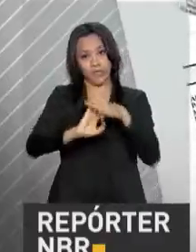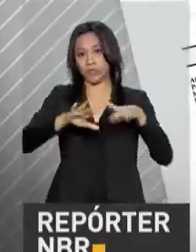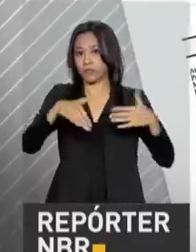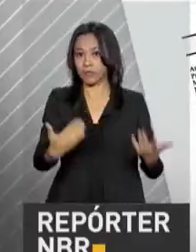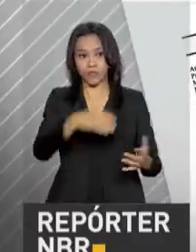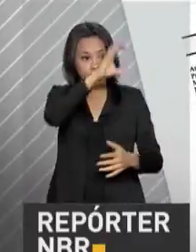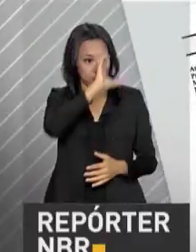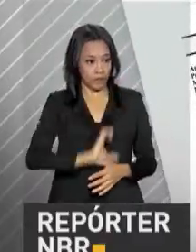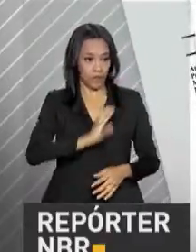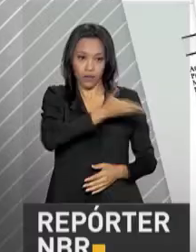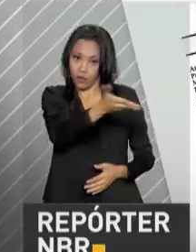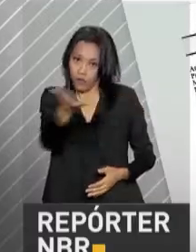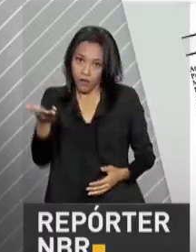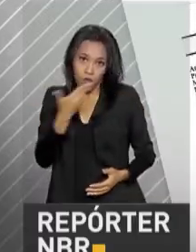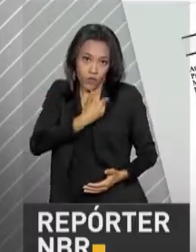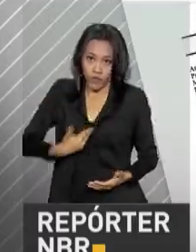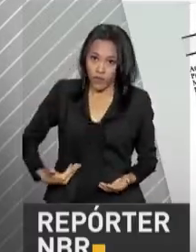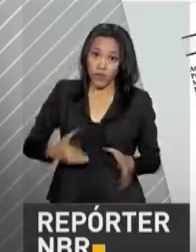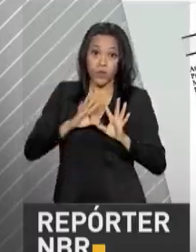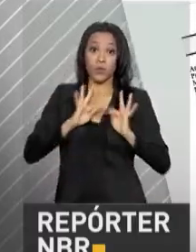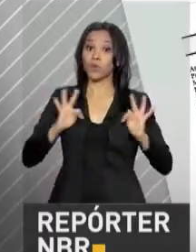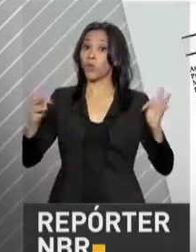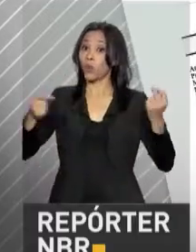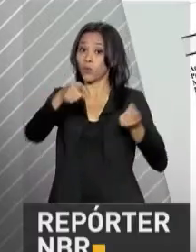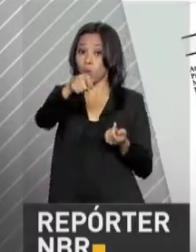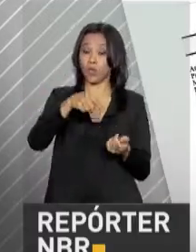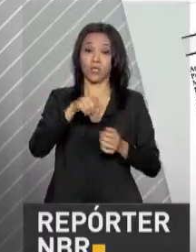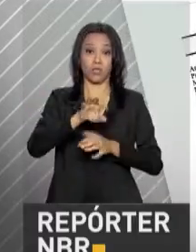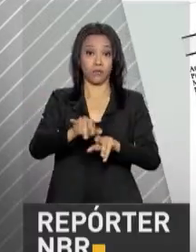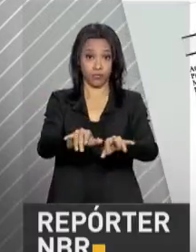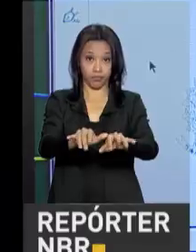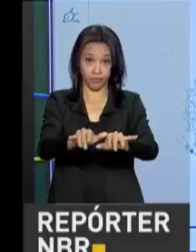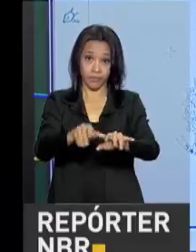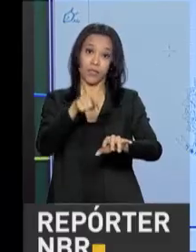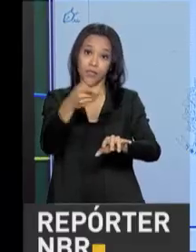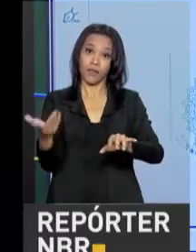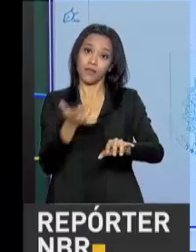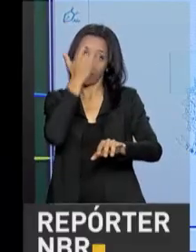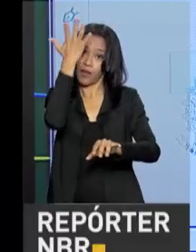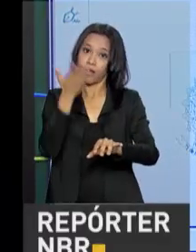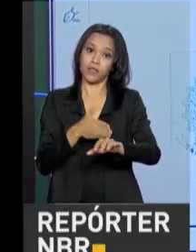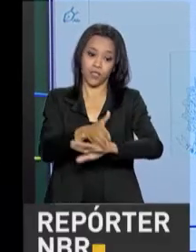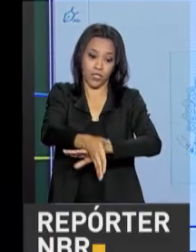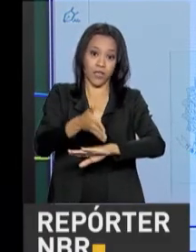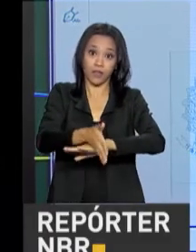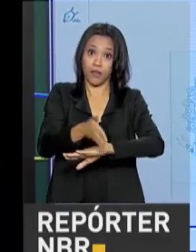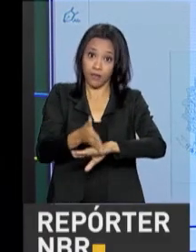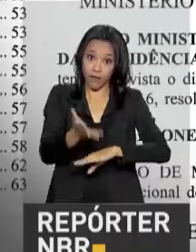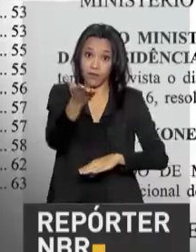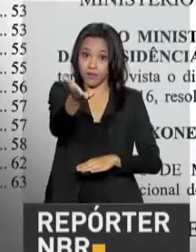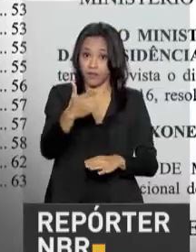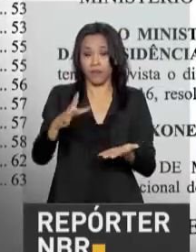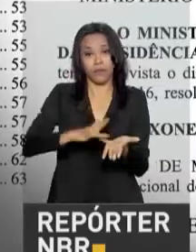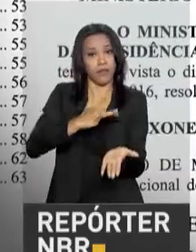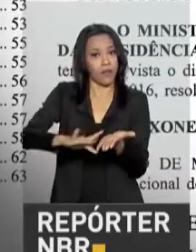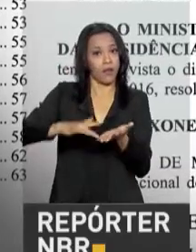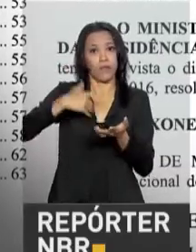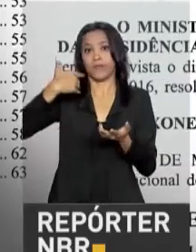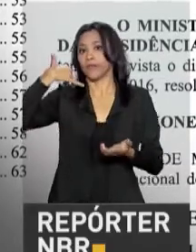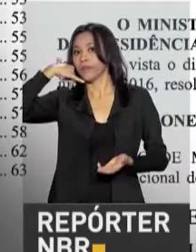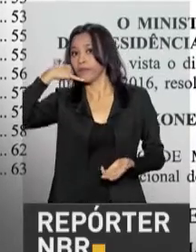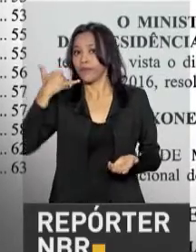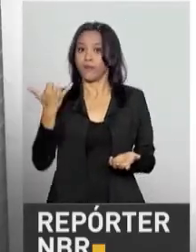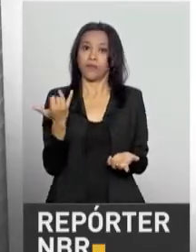governos. Hoje, as versões digitais, com acesso fácil que nós temos por meio de computador, tablet, celular,